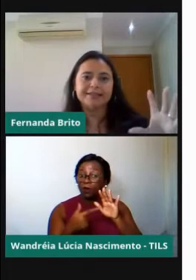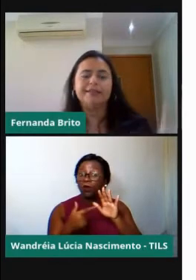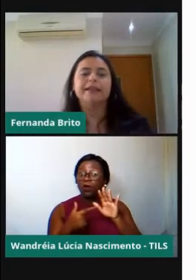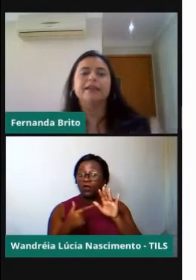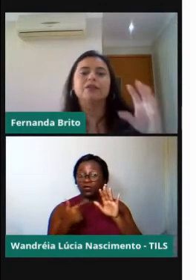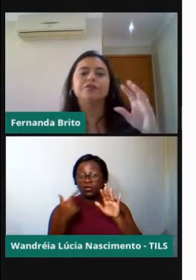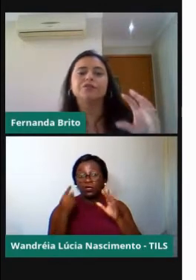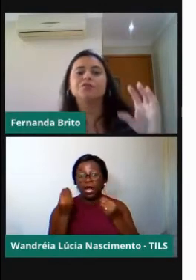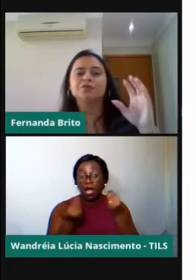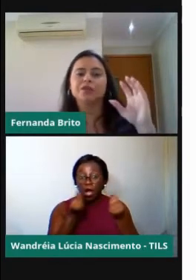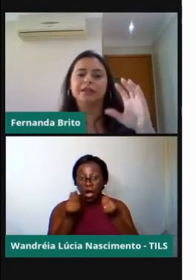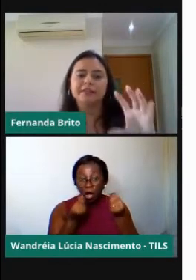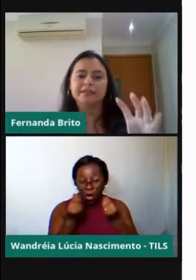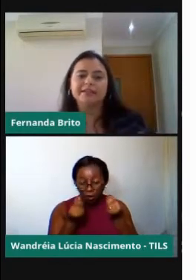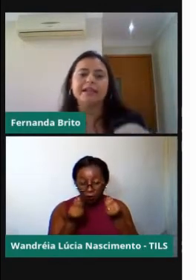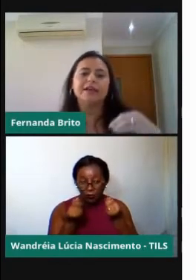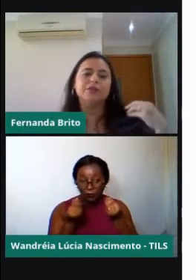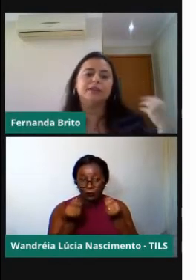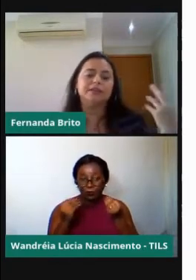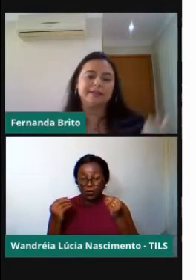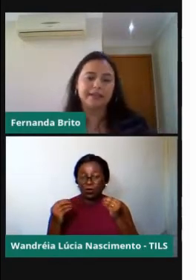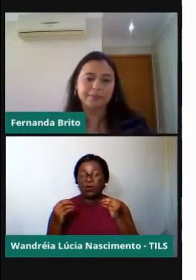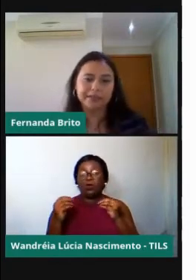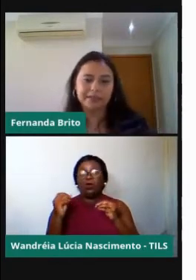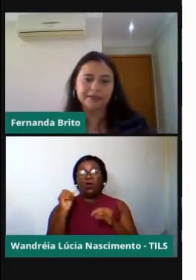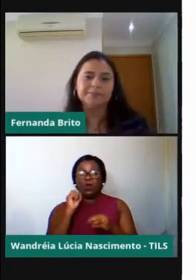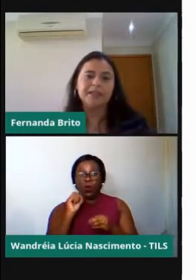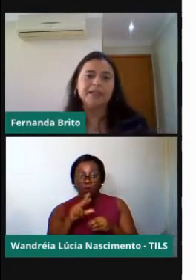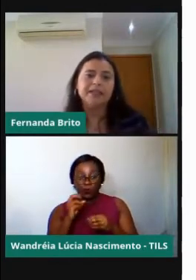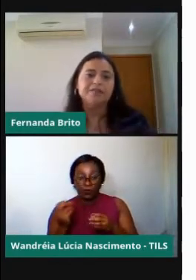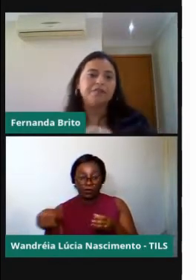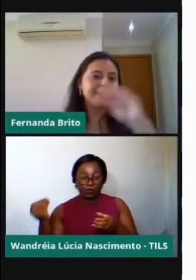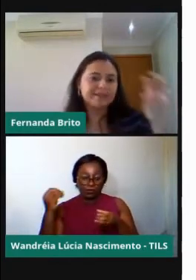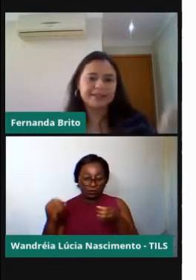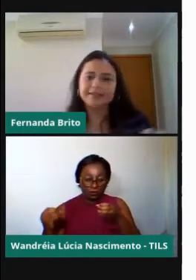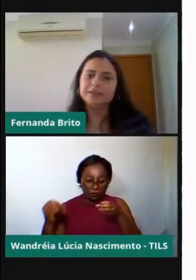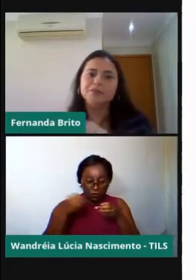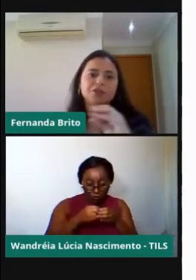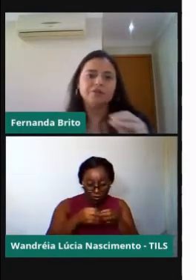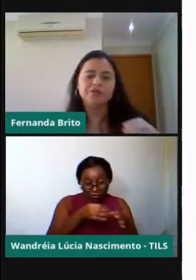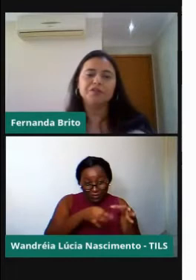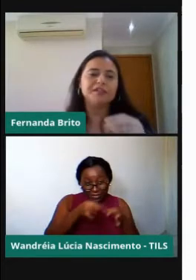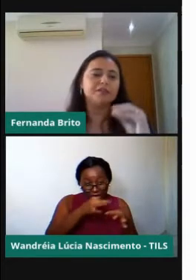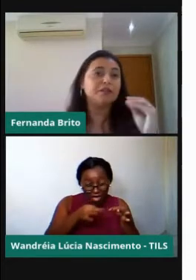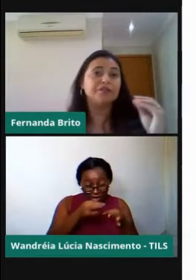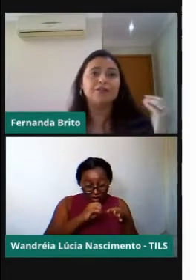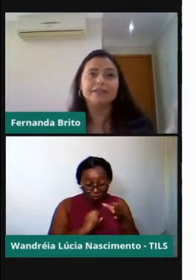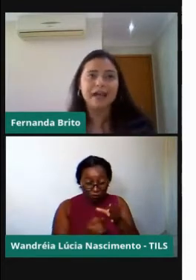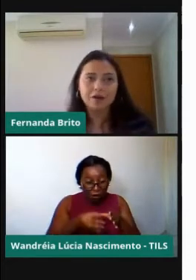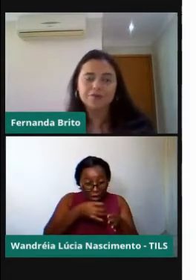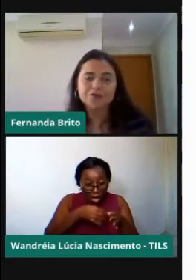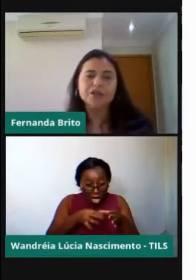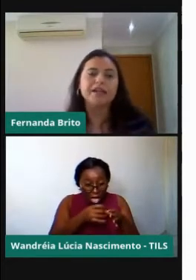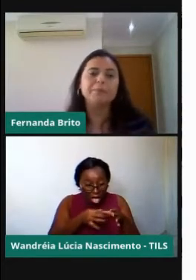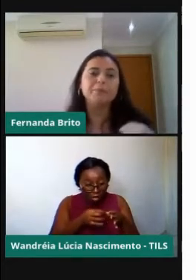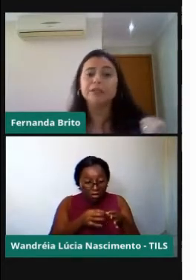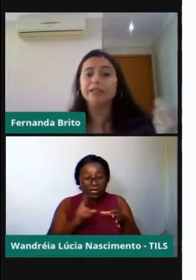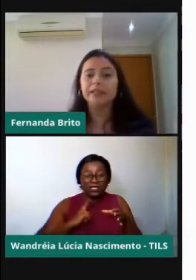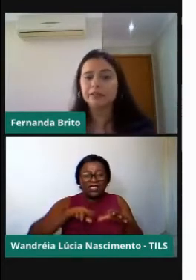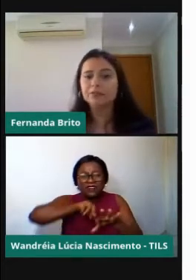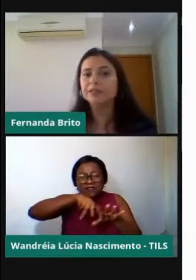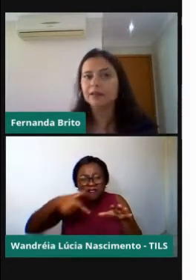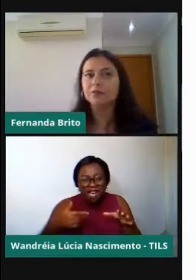a fase, né, em que o vírus entra na célula e se replica, várias enzimas estão envolvidas, eu tenho vários alvos, né,